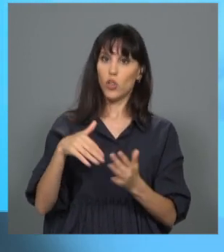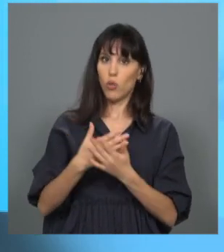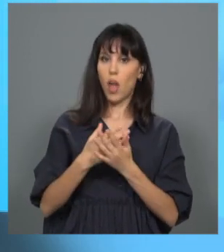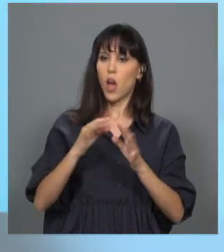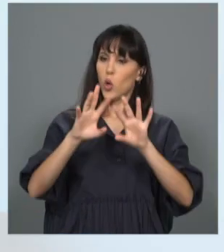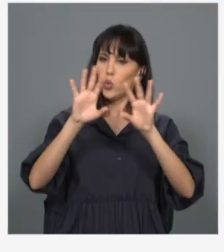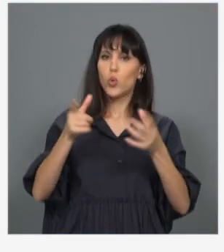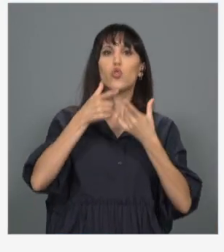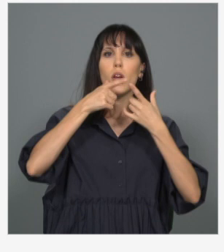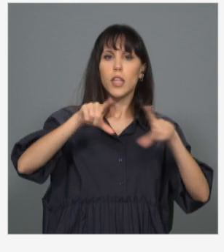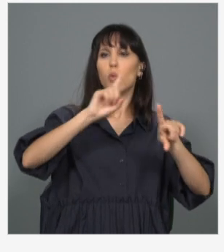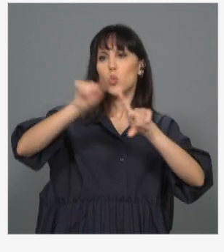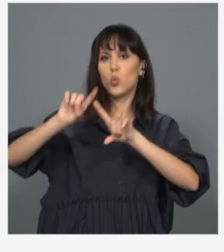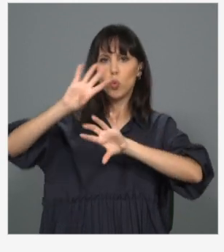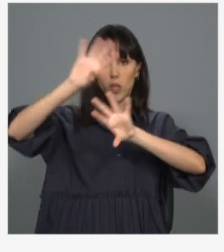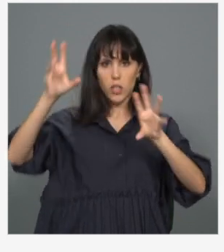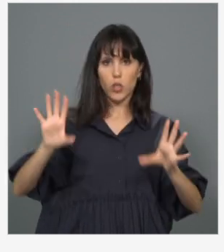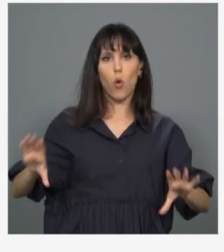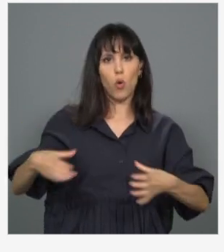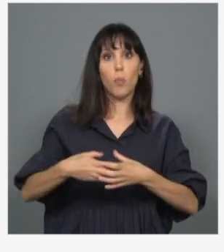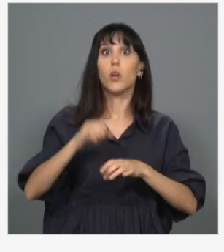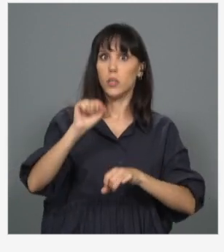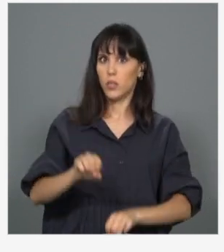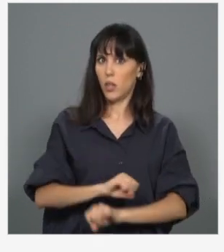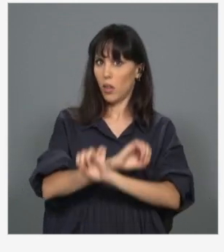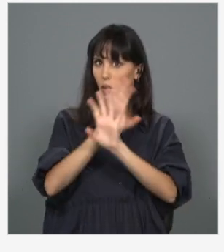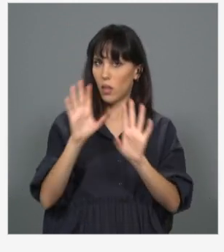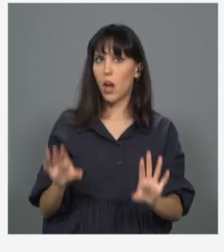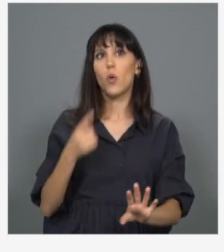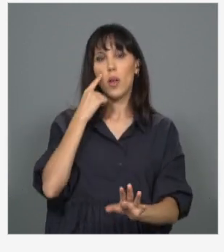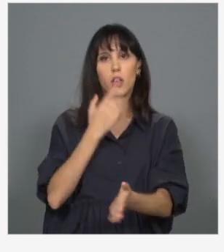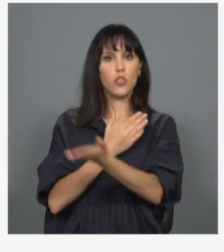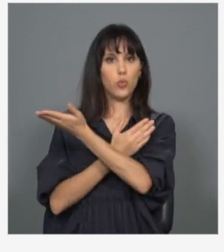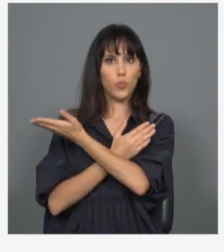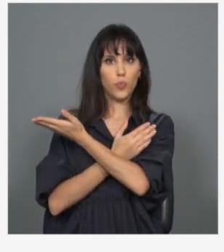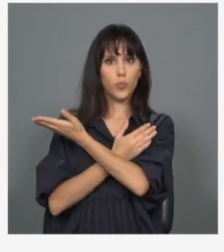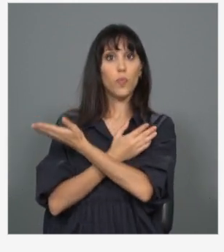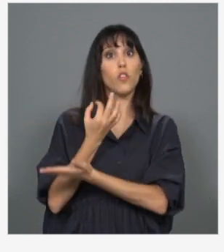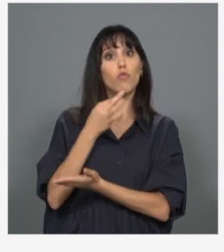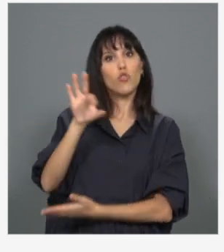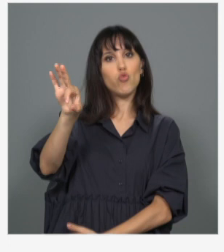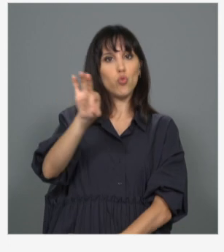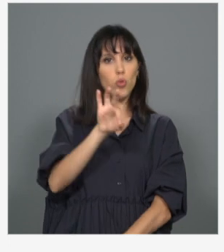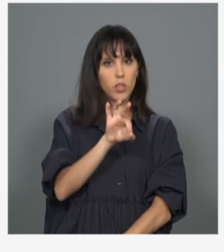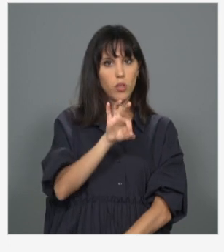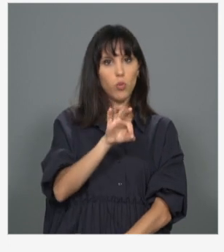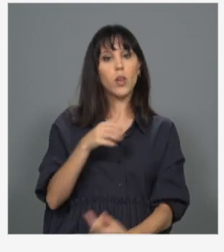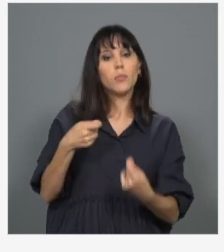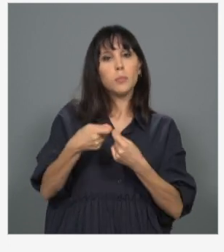de facto, esta leitura do capítulo 66 de Isaías foi escolhida para